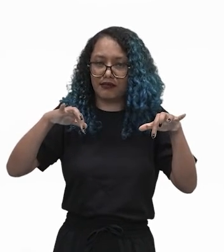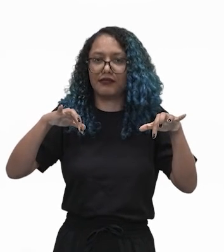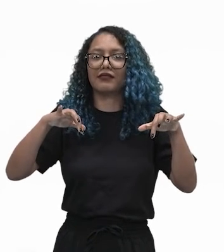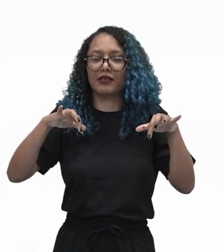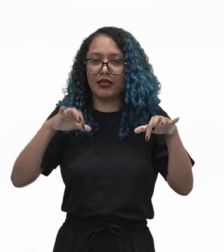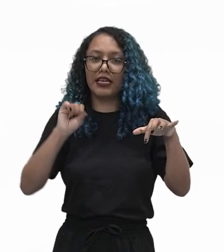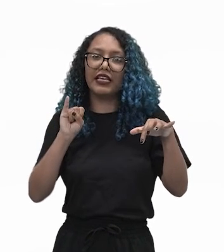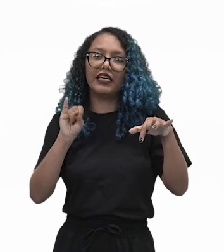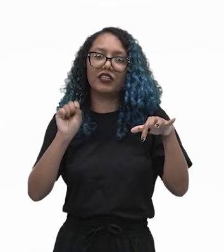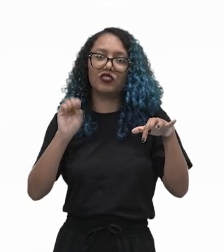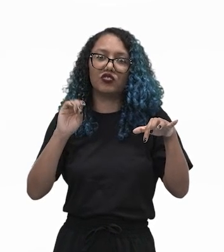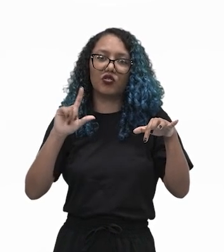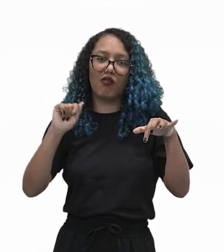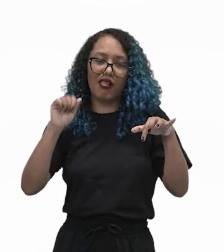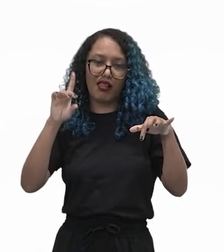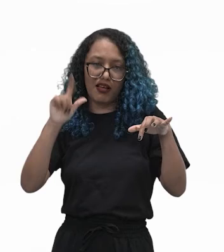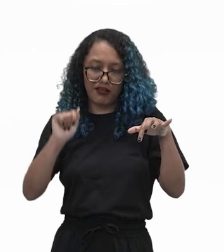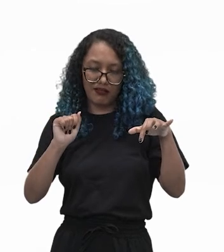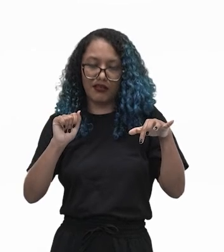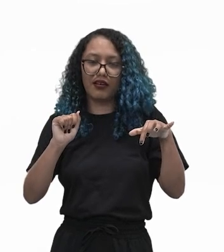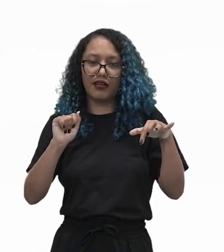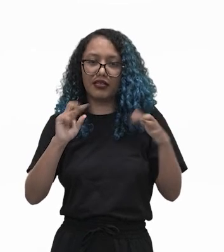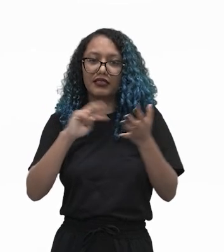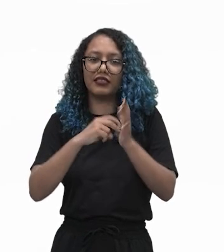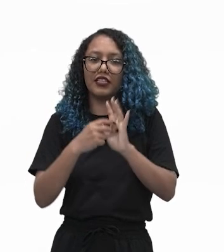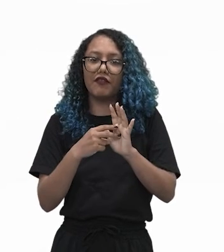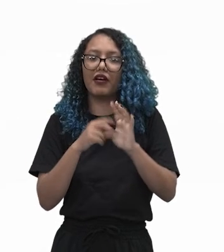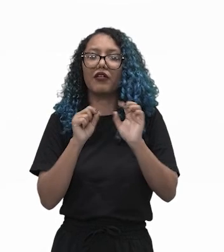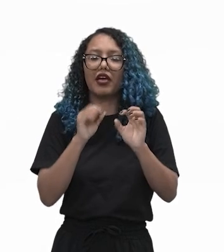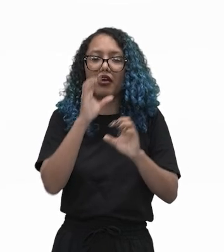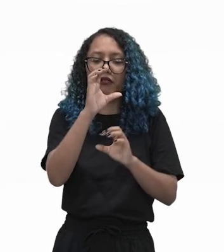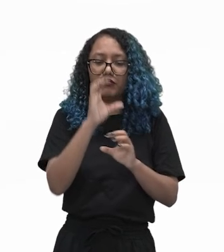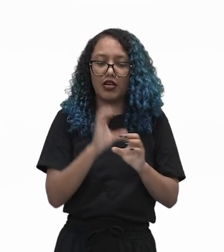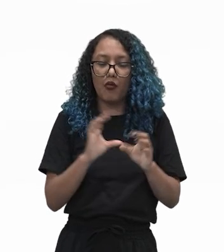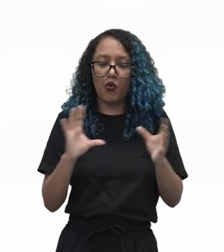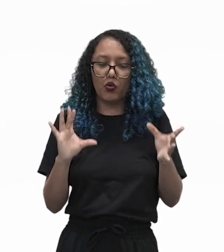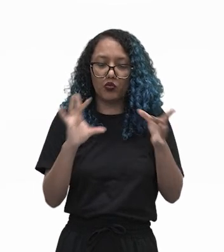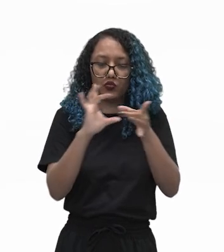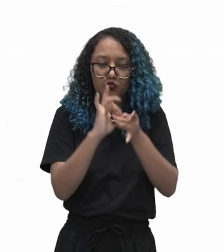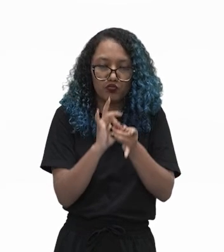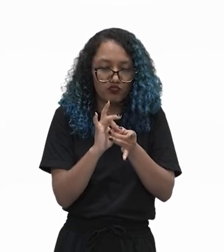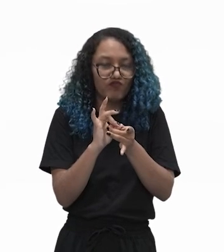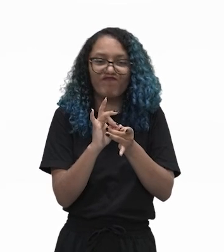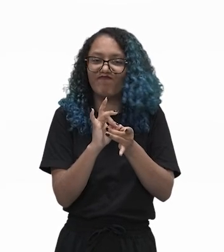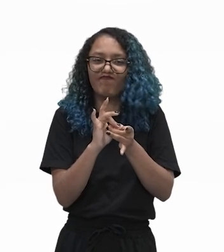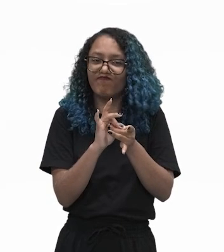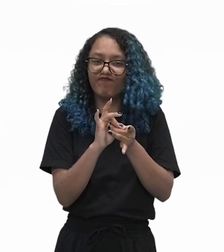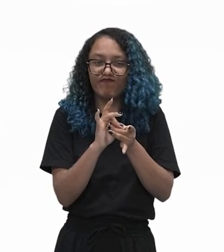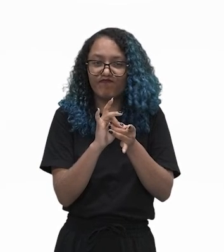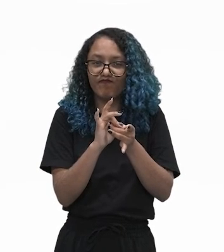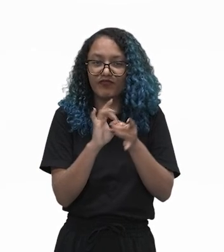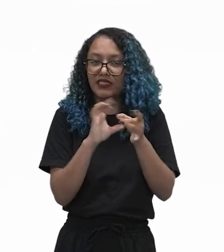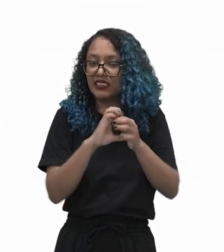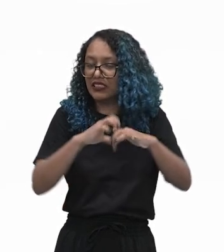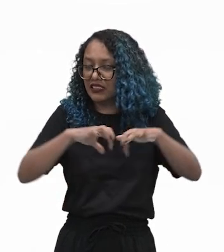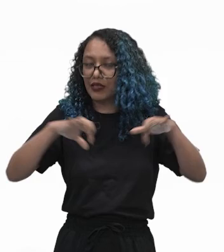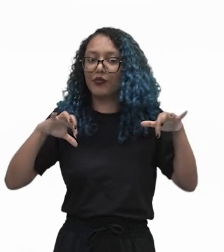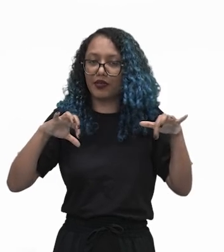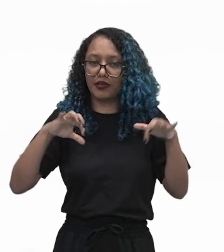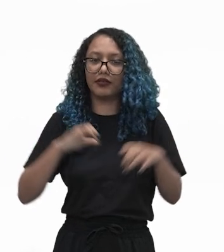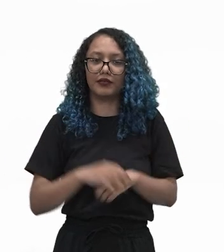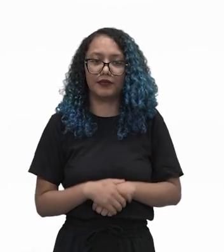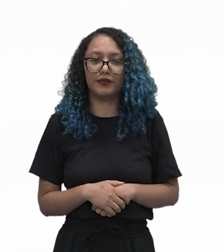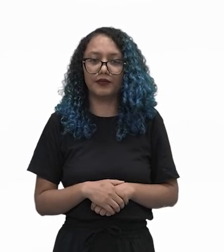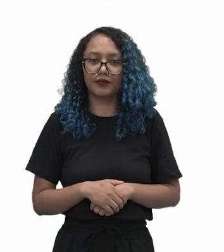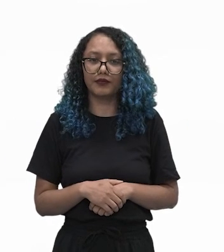núcleos eles não estão compartilhando os mesmos carbonos aí do núcleo aromático, ok? Como